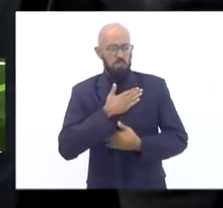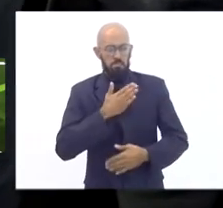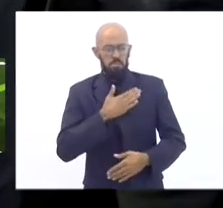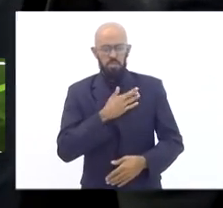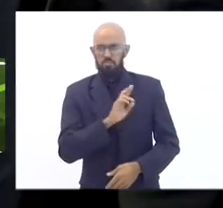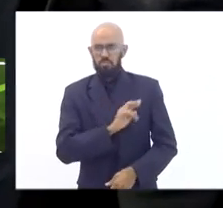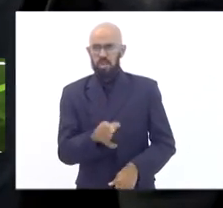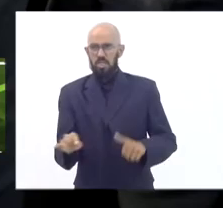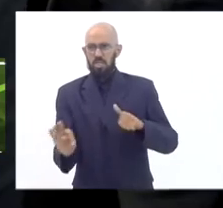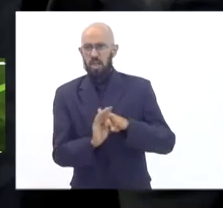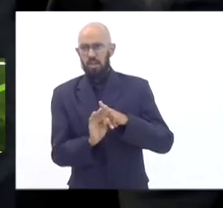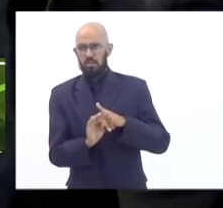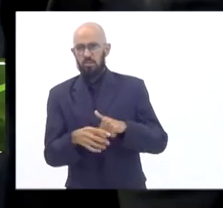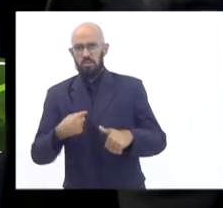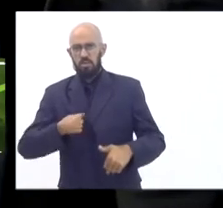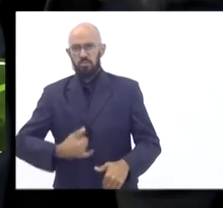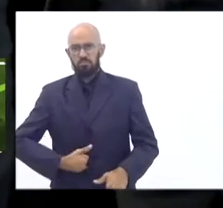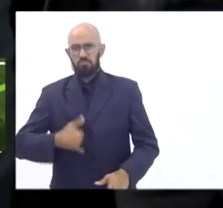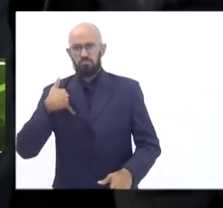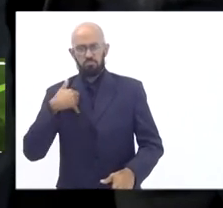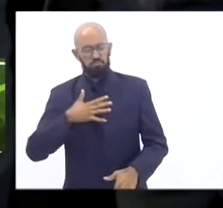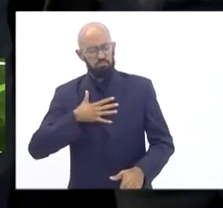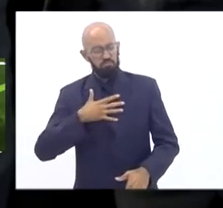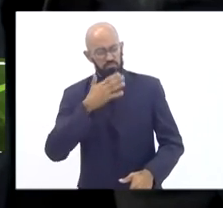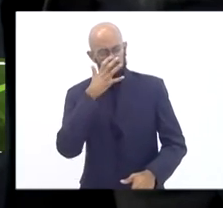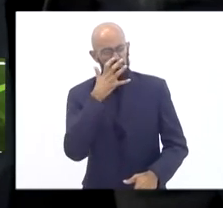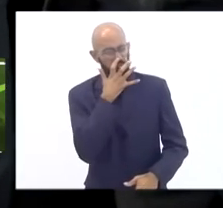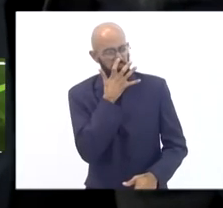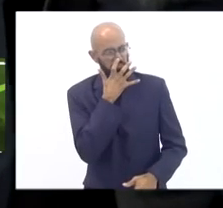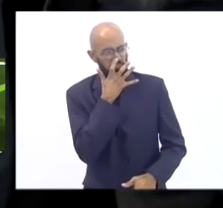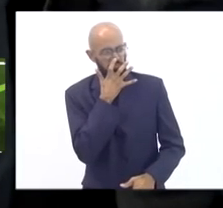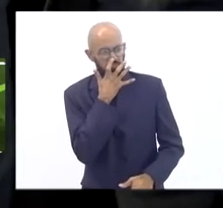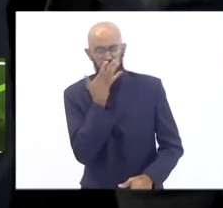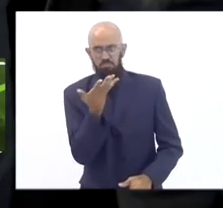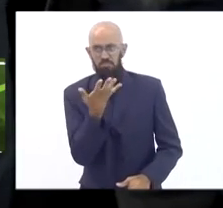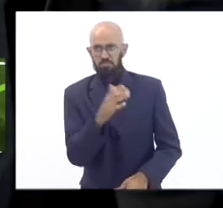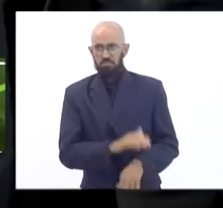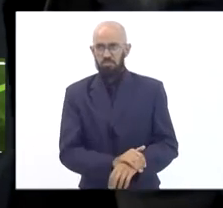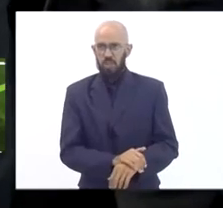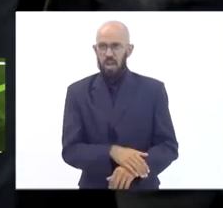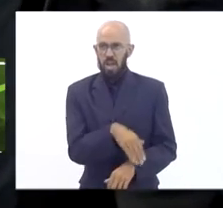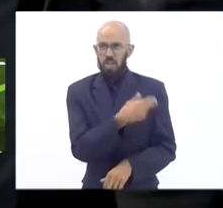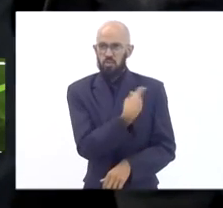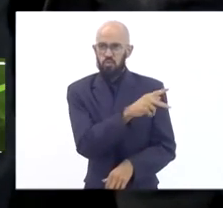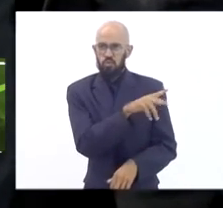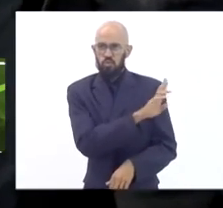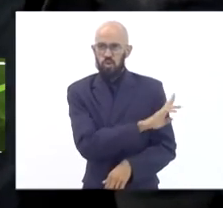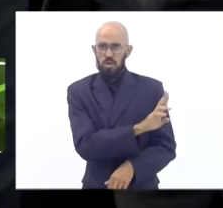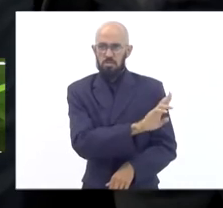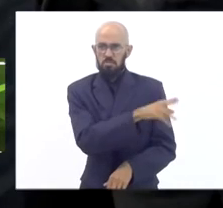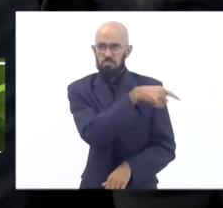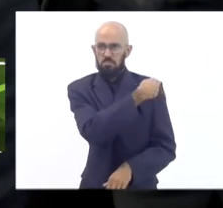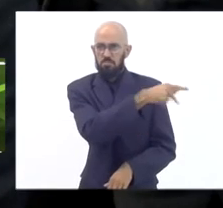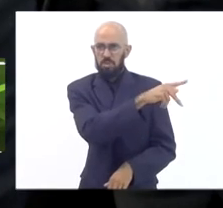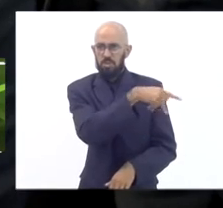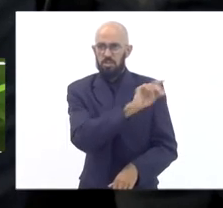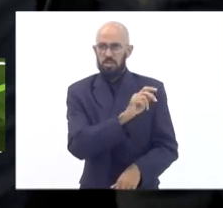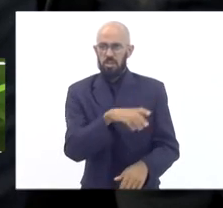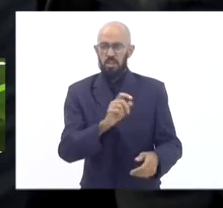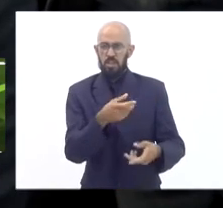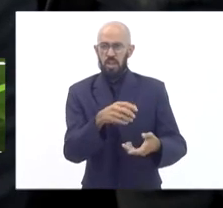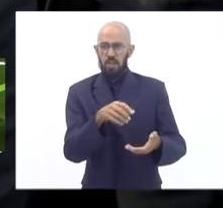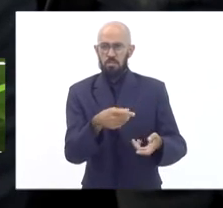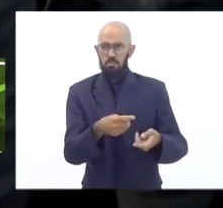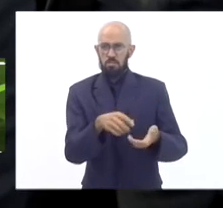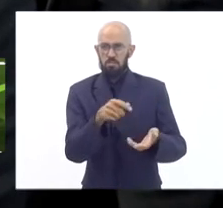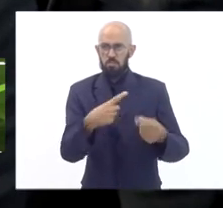que representa a tal da capeta, sei lá que diabo é isso, que é a Câmara de Política Econômica e Tarifária, e